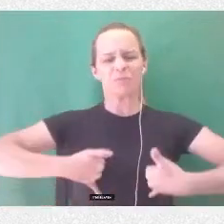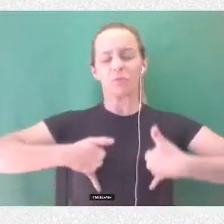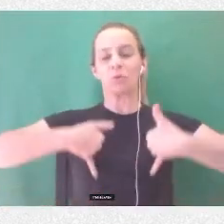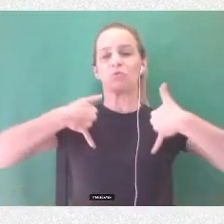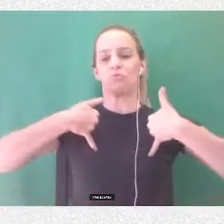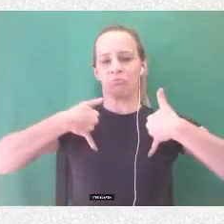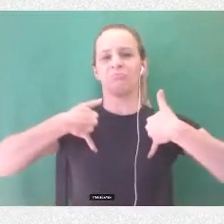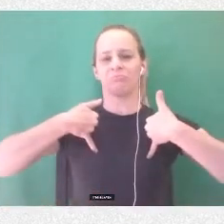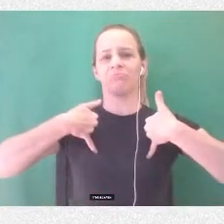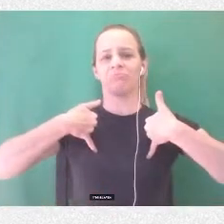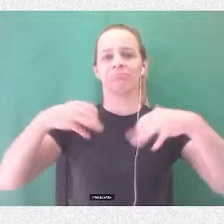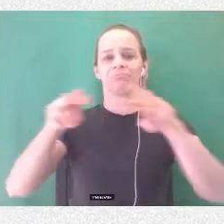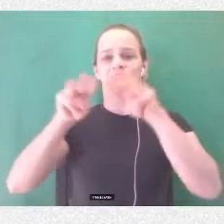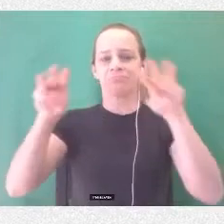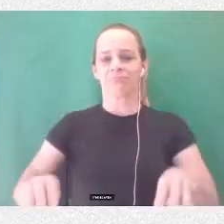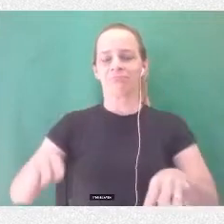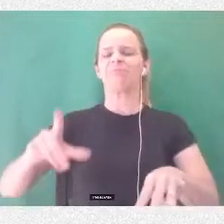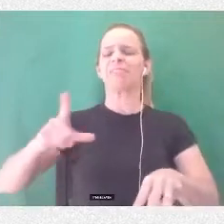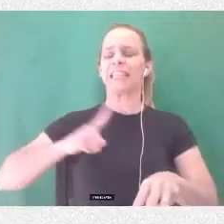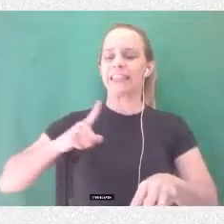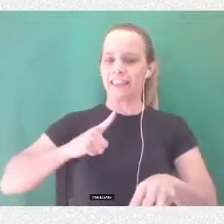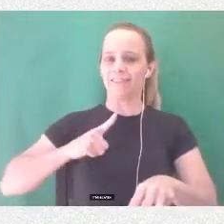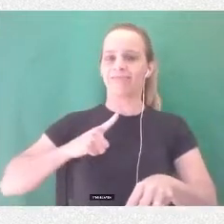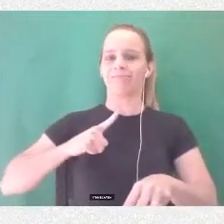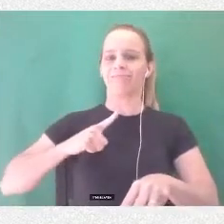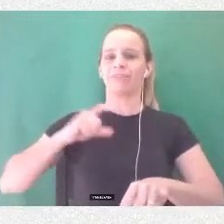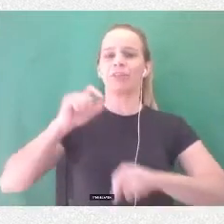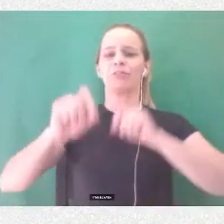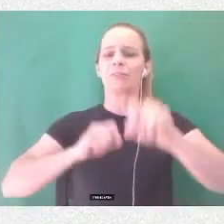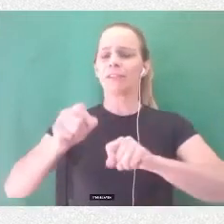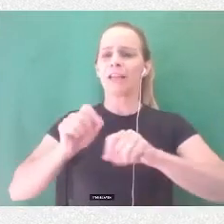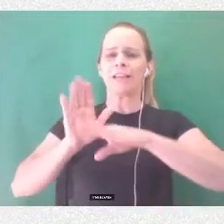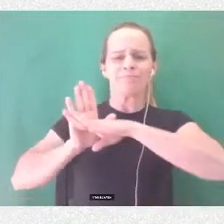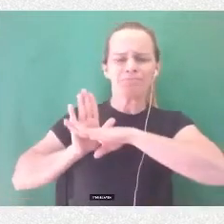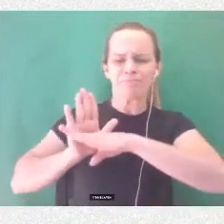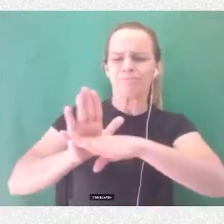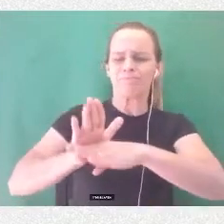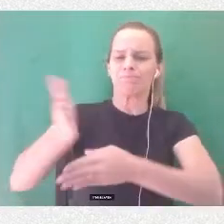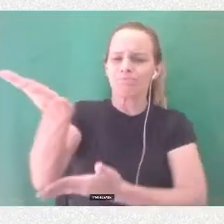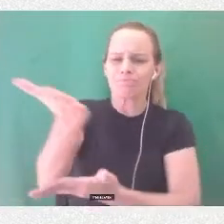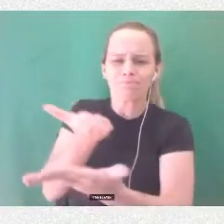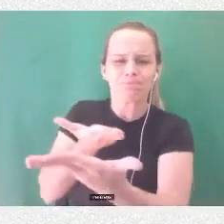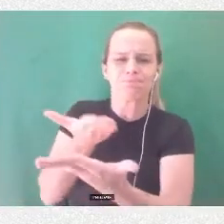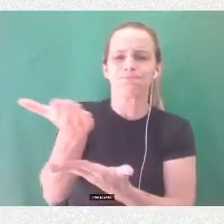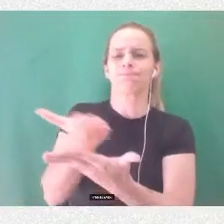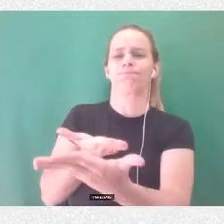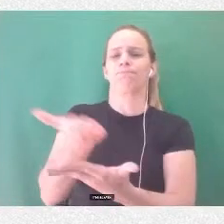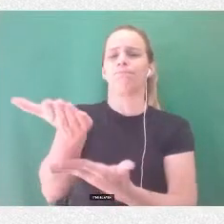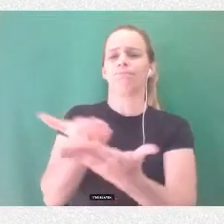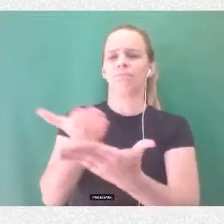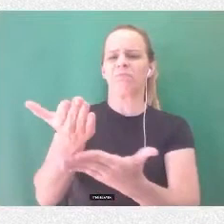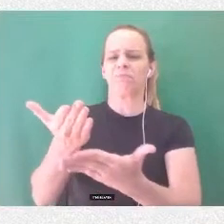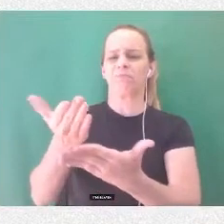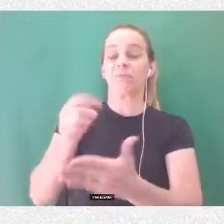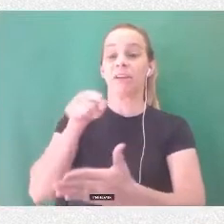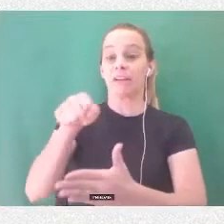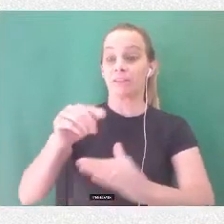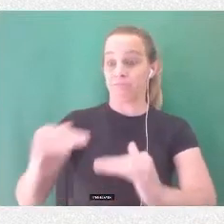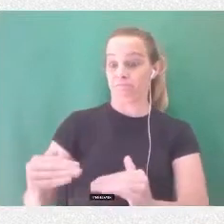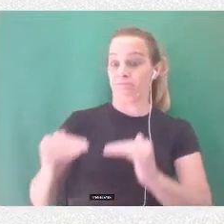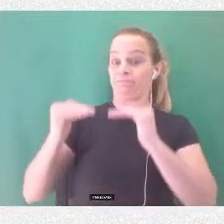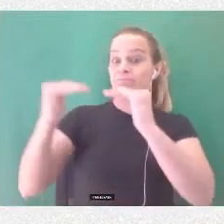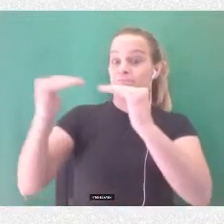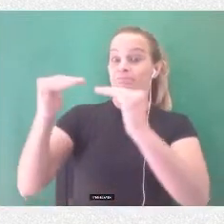Universidade Federal do Paraná tem de estar contribuindo dessa maneira, de um modo protagonista, do ponto de